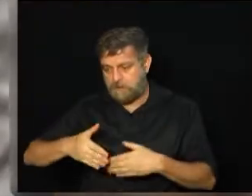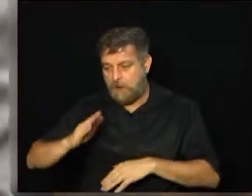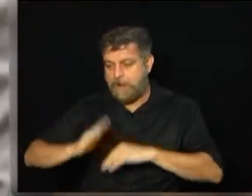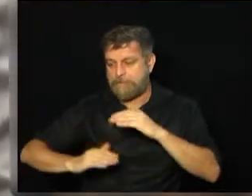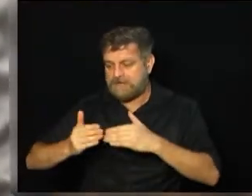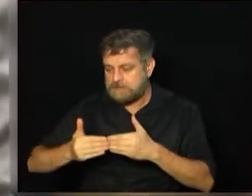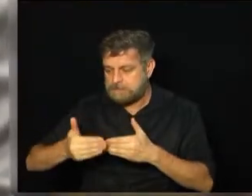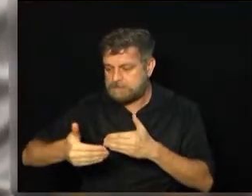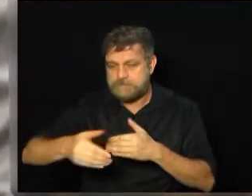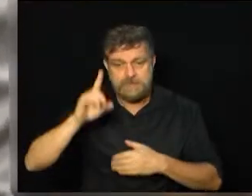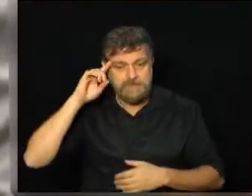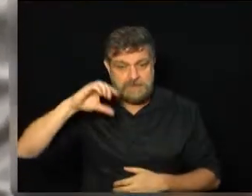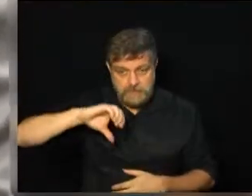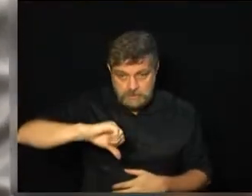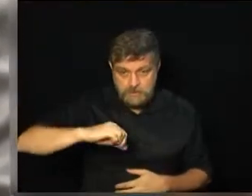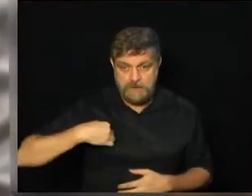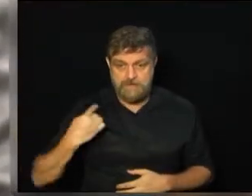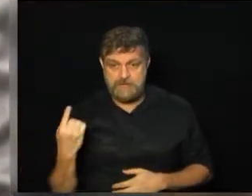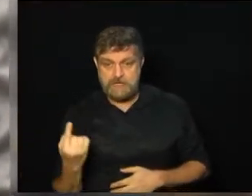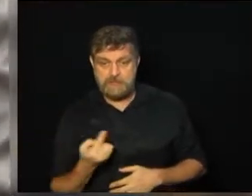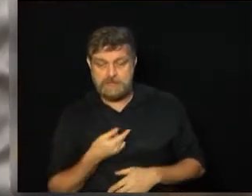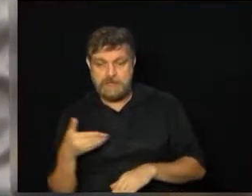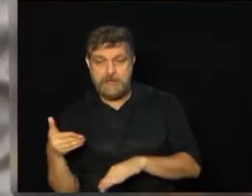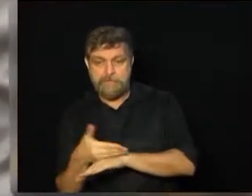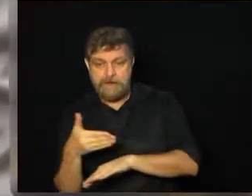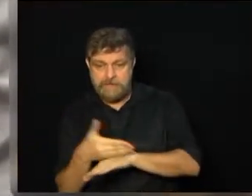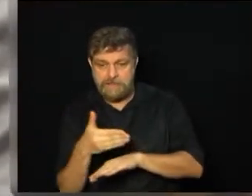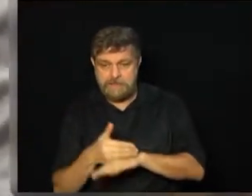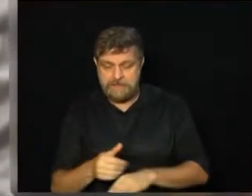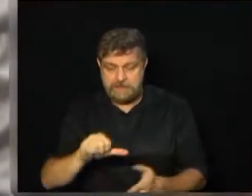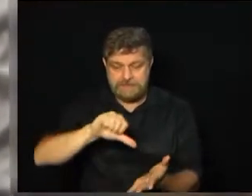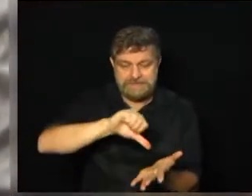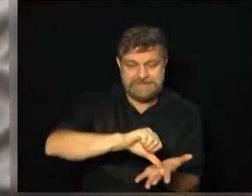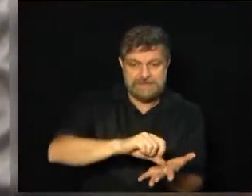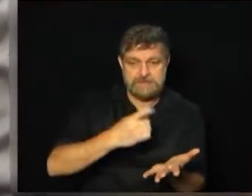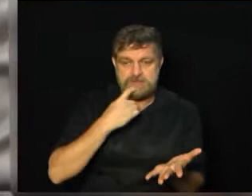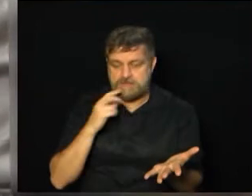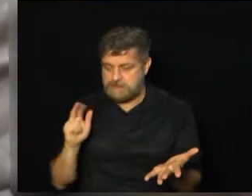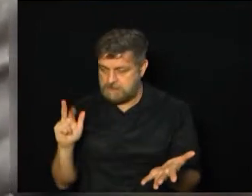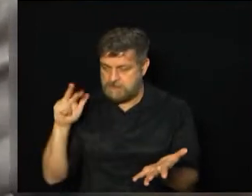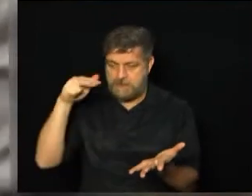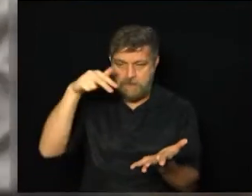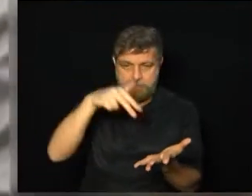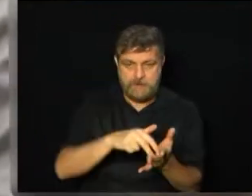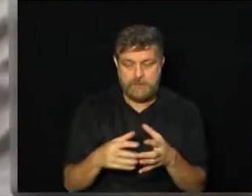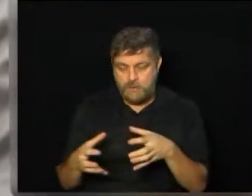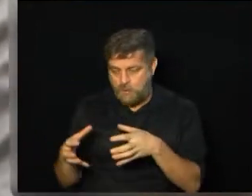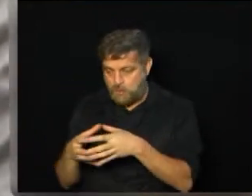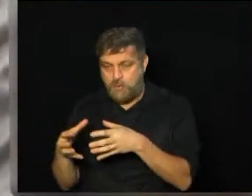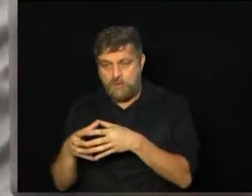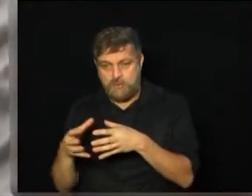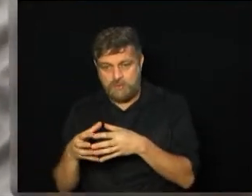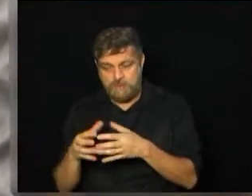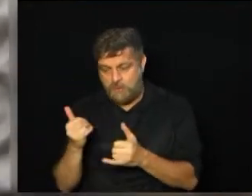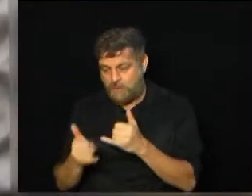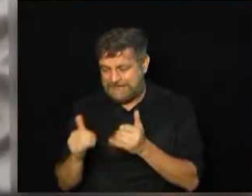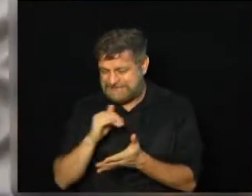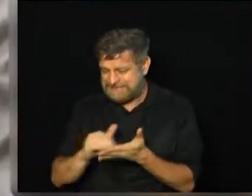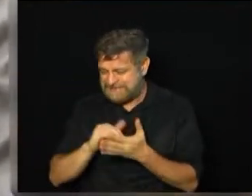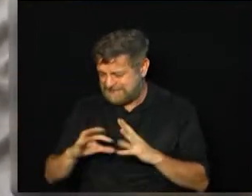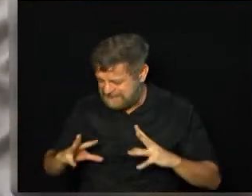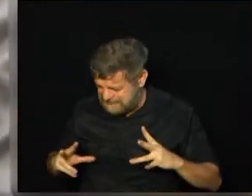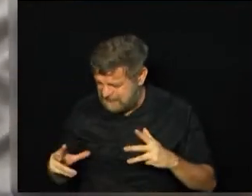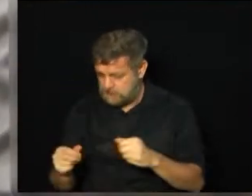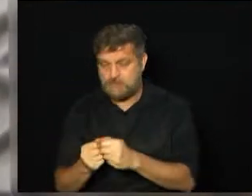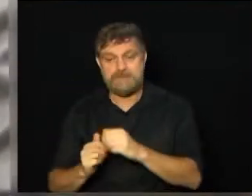grupo. Sim, dia 9 nós temos uma ida ao centro, né, com quase todas as secretarias,